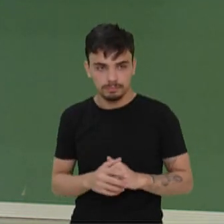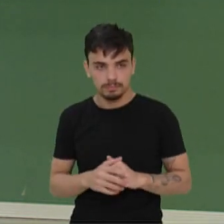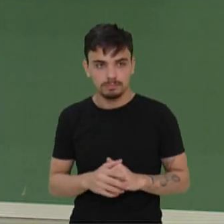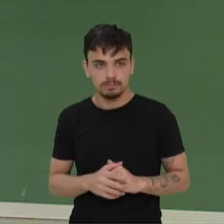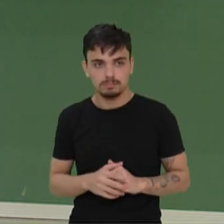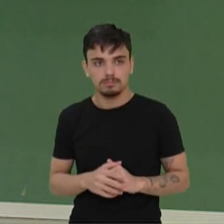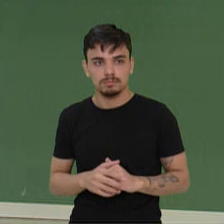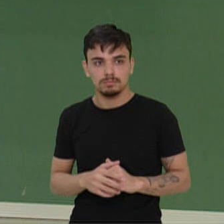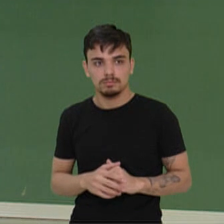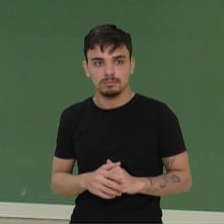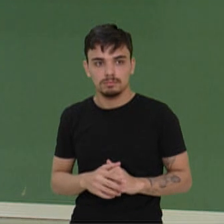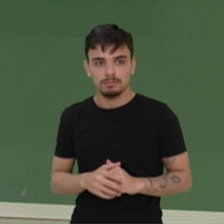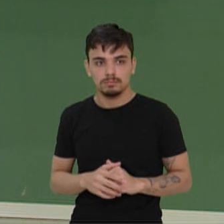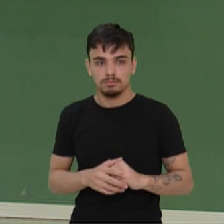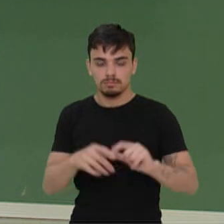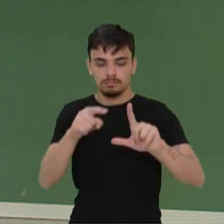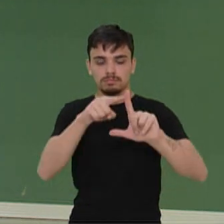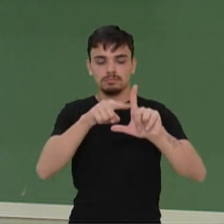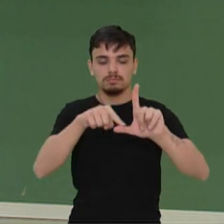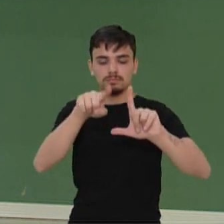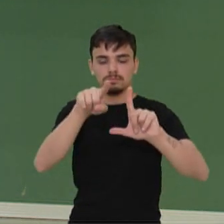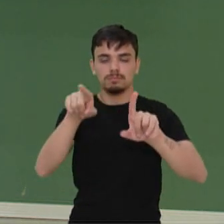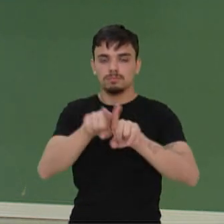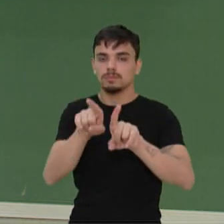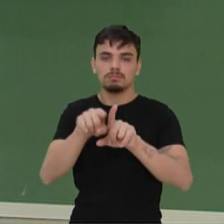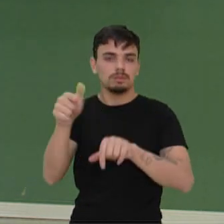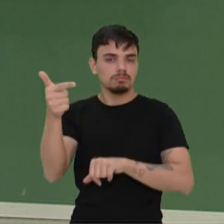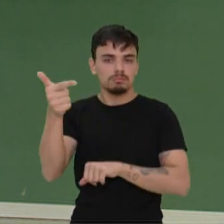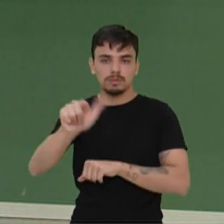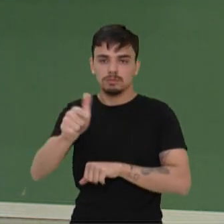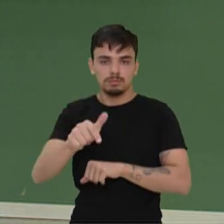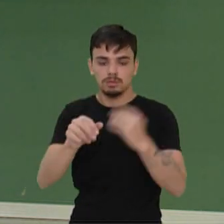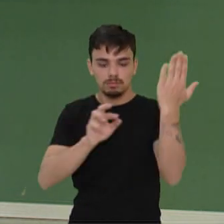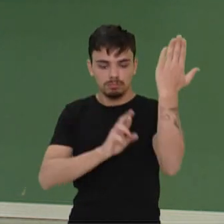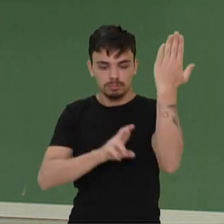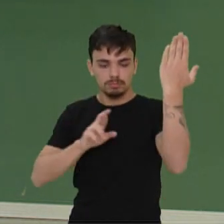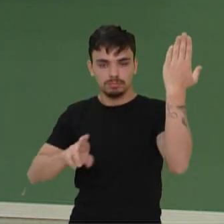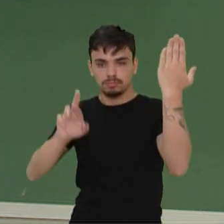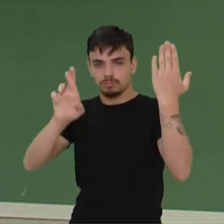Então, concavidade voltada para cima e não possui raízes reais.